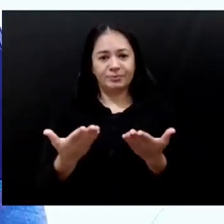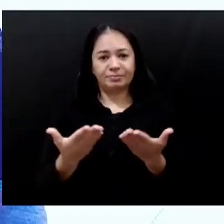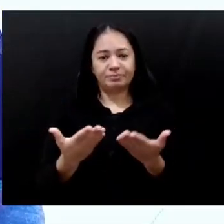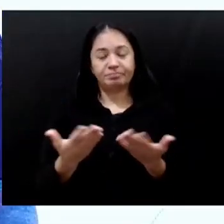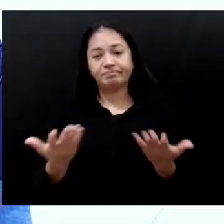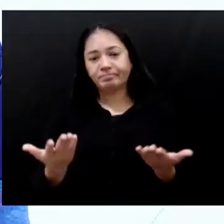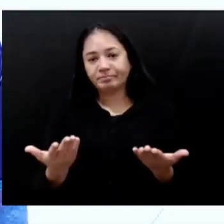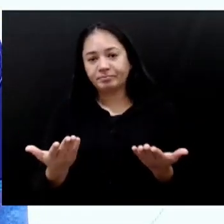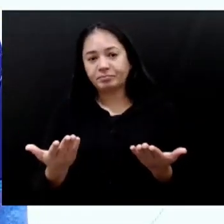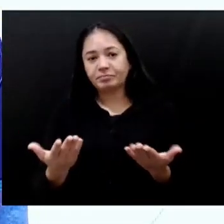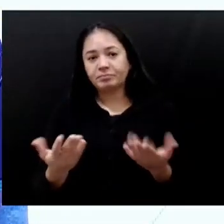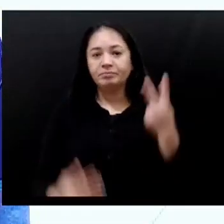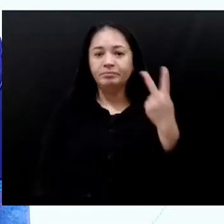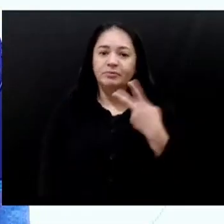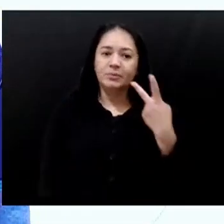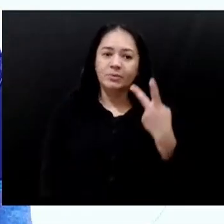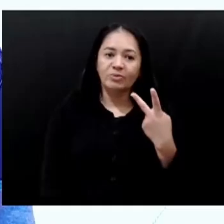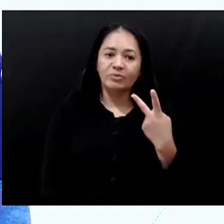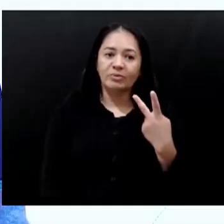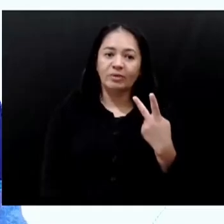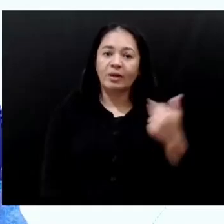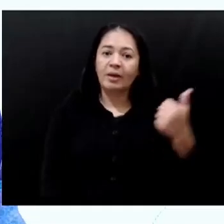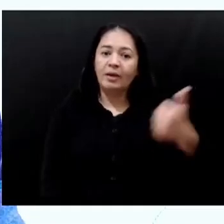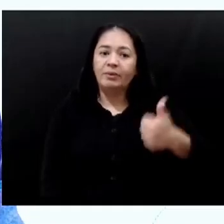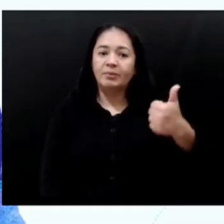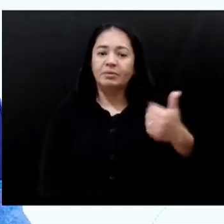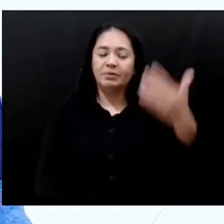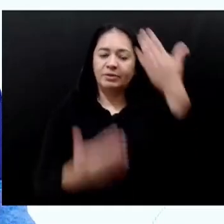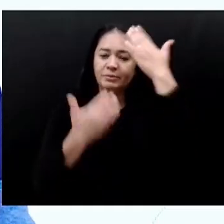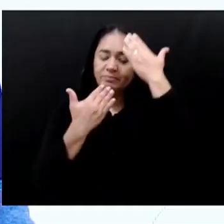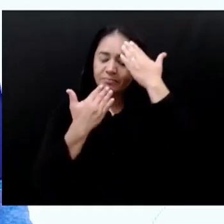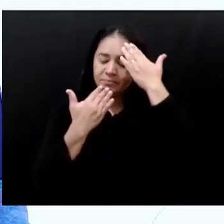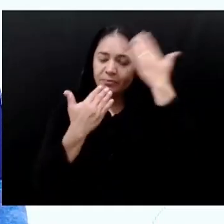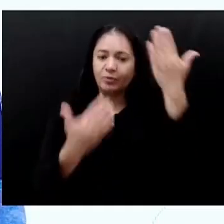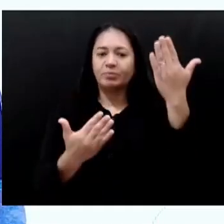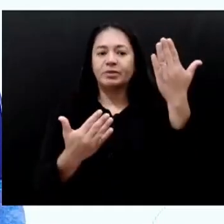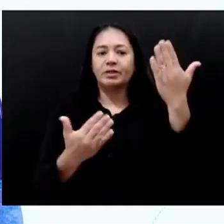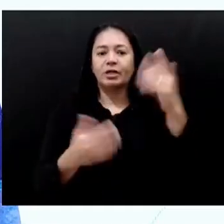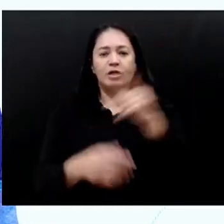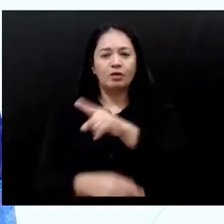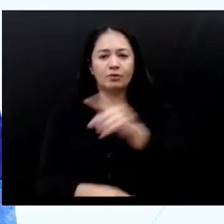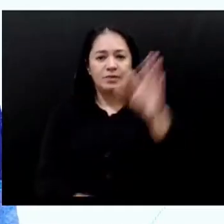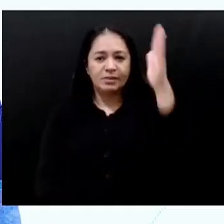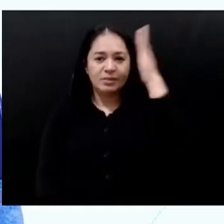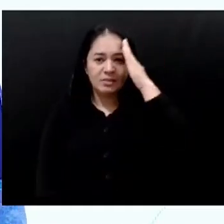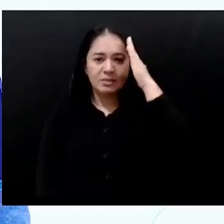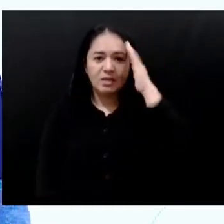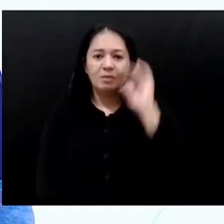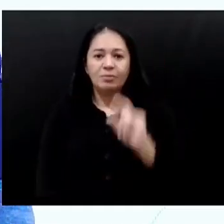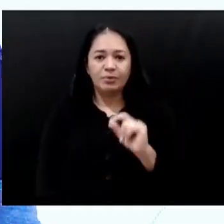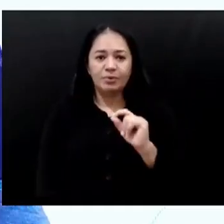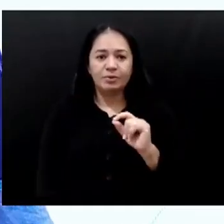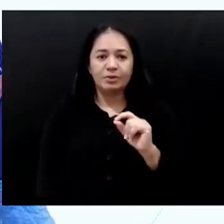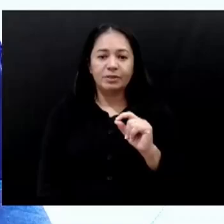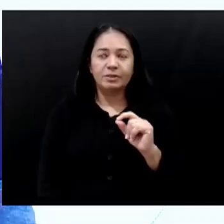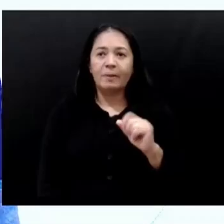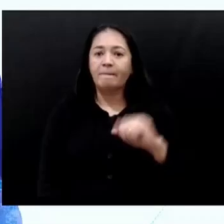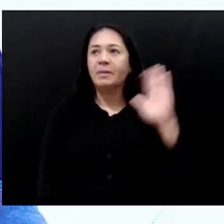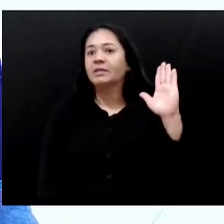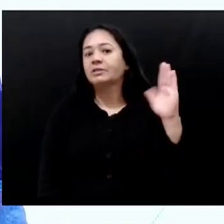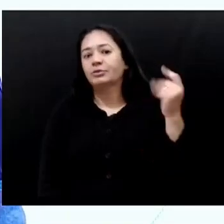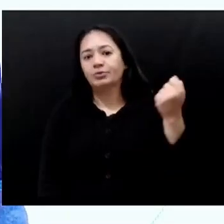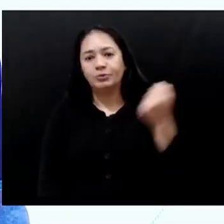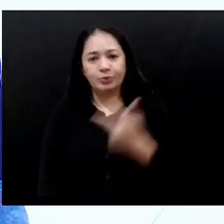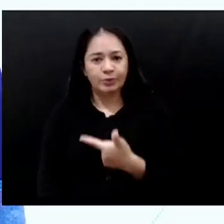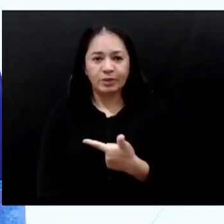vereador, primeiro, nosso muito obrigado. Você sabe que, mais do que se eu